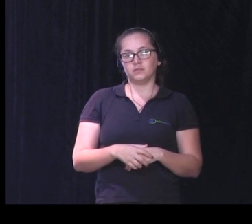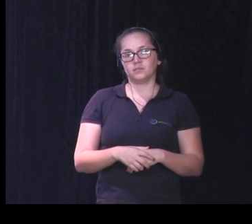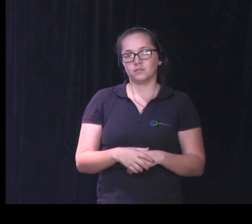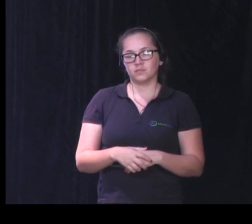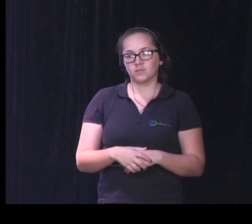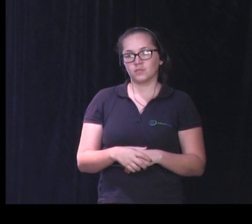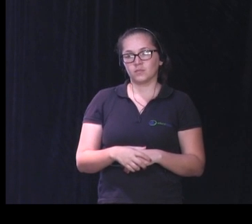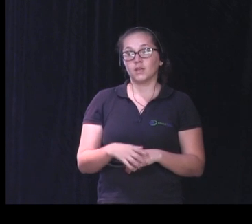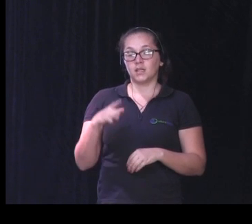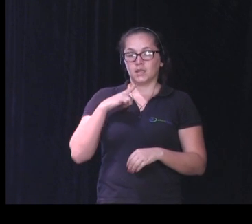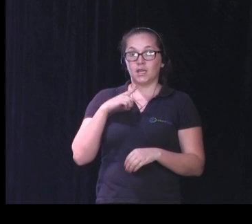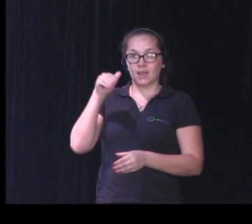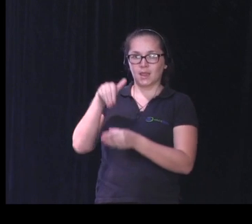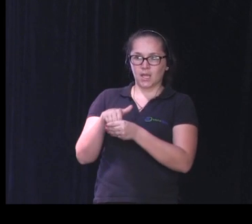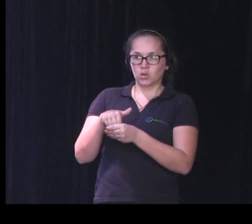tem